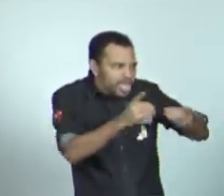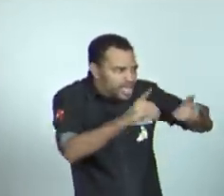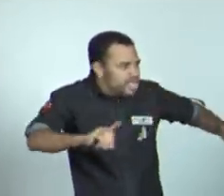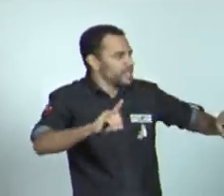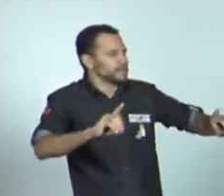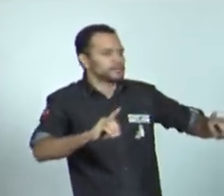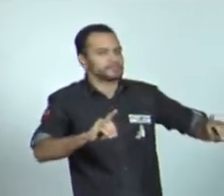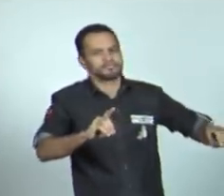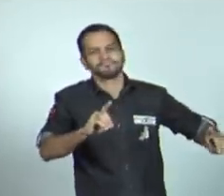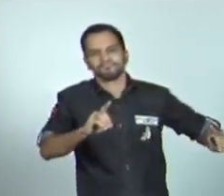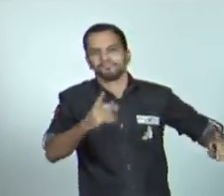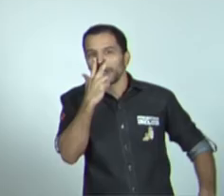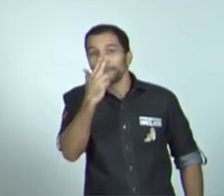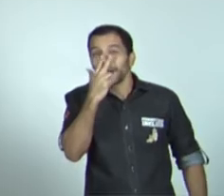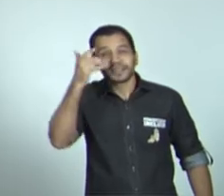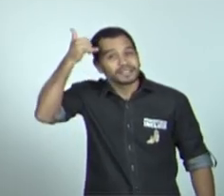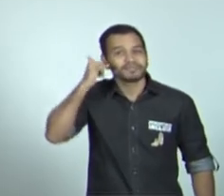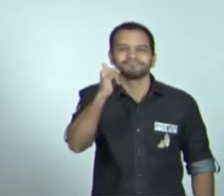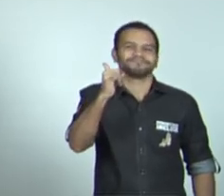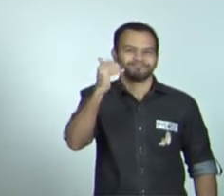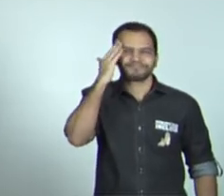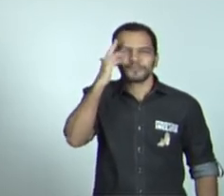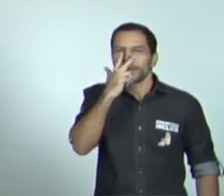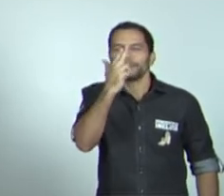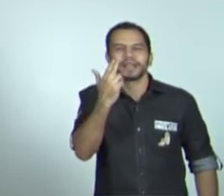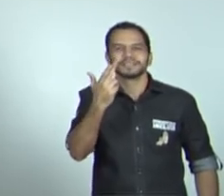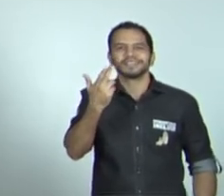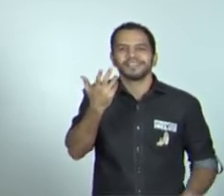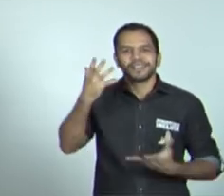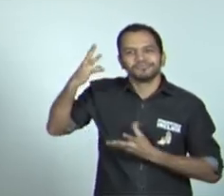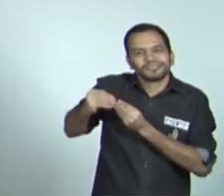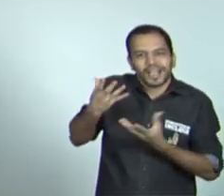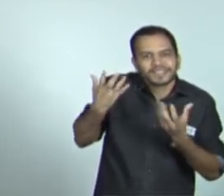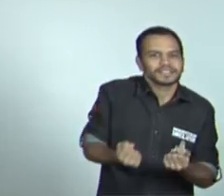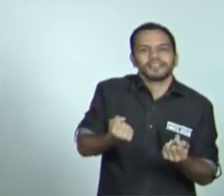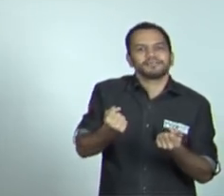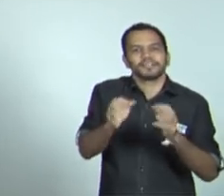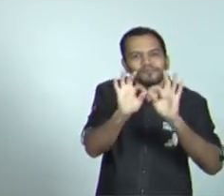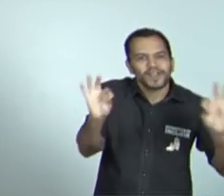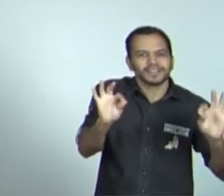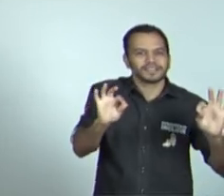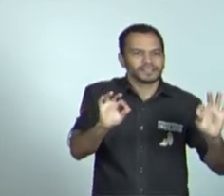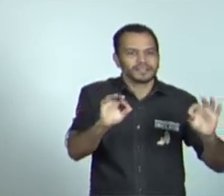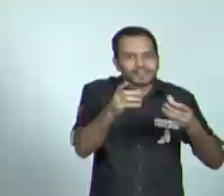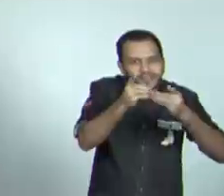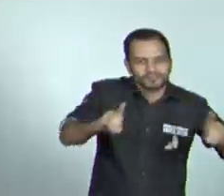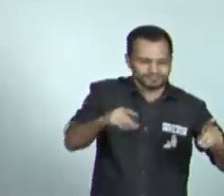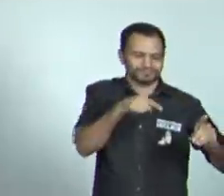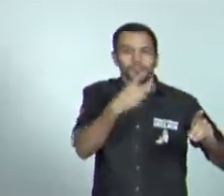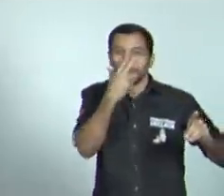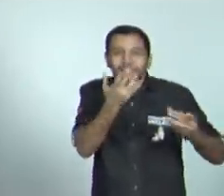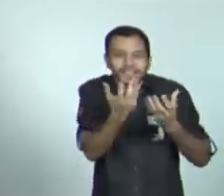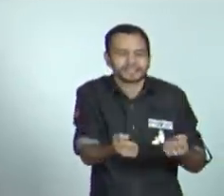profetizou inferno profetizou que não há saída profetizou que não vai não vai ter jeito pronto quantas